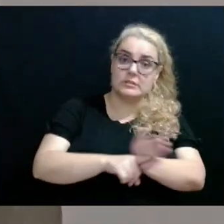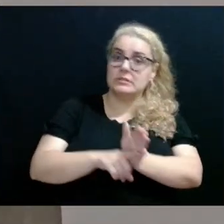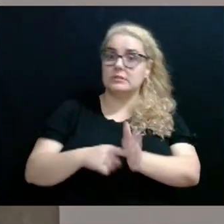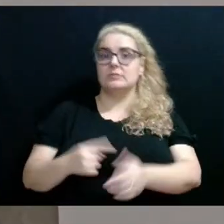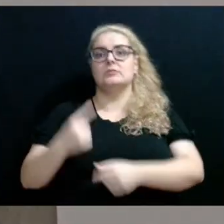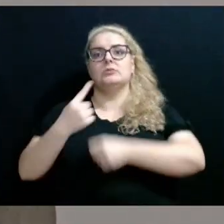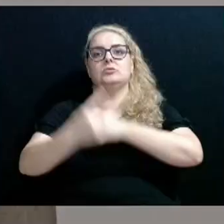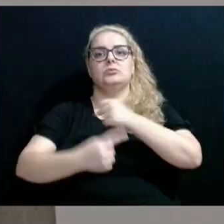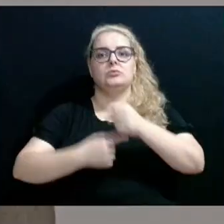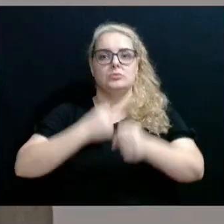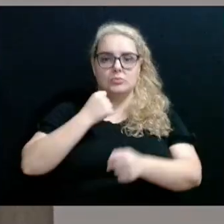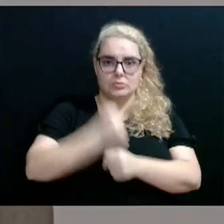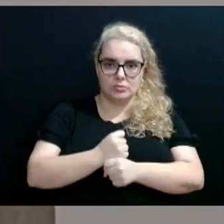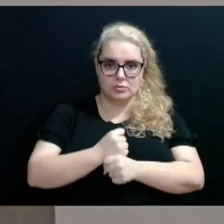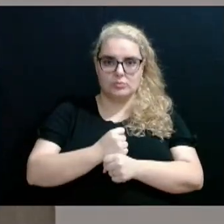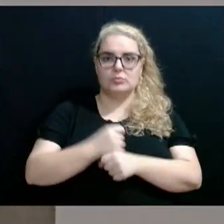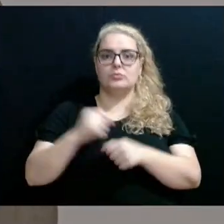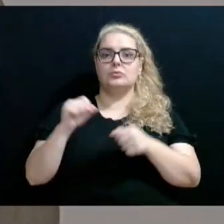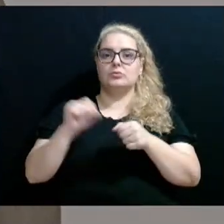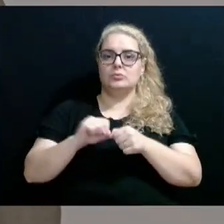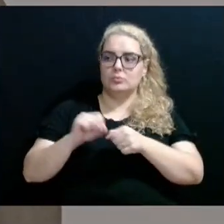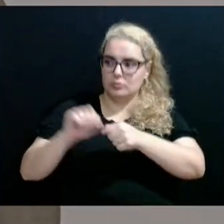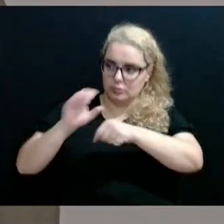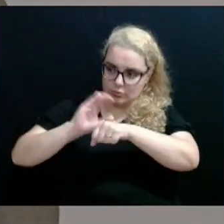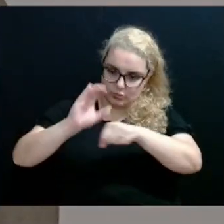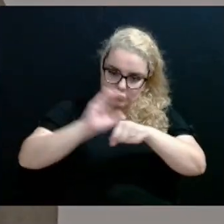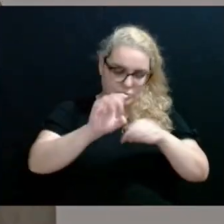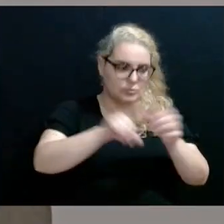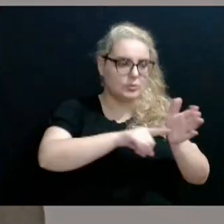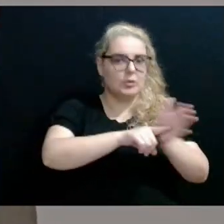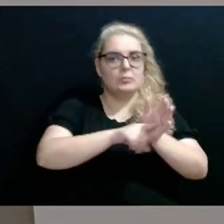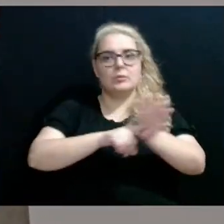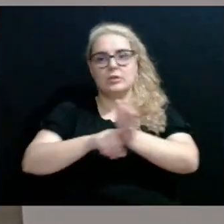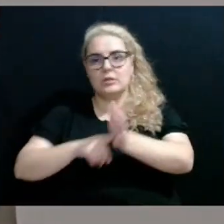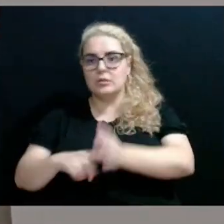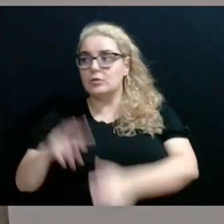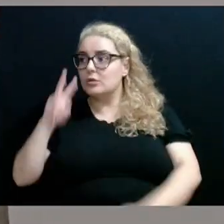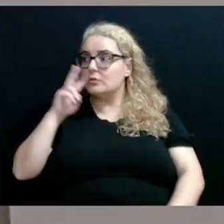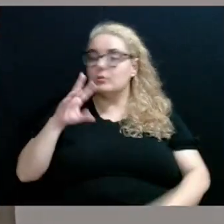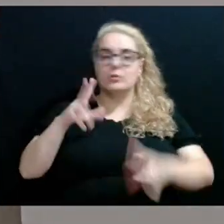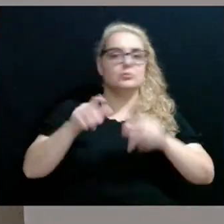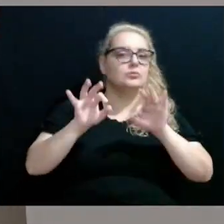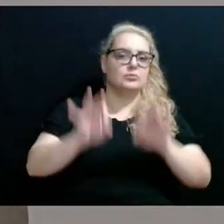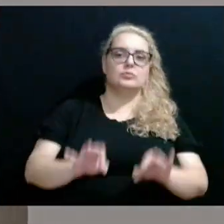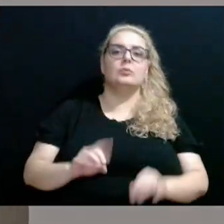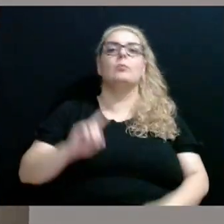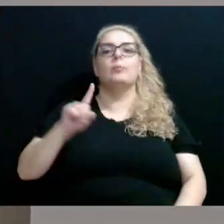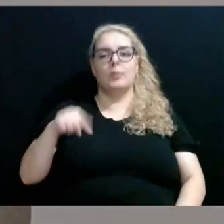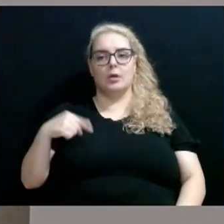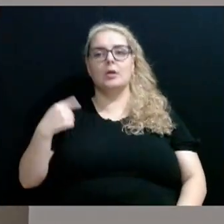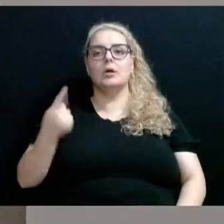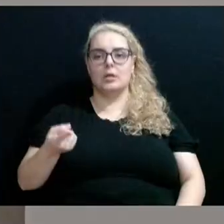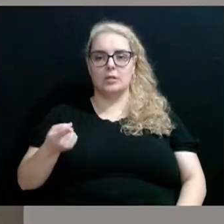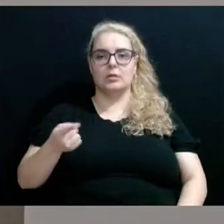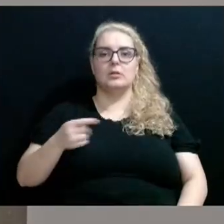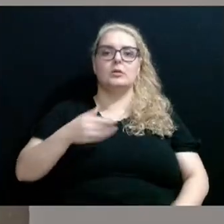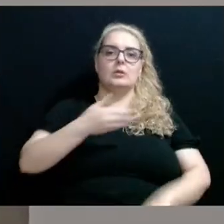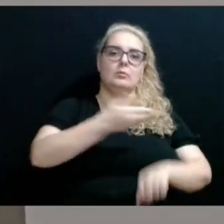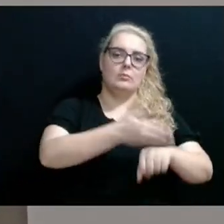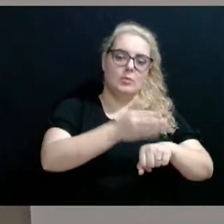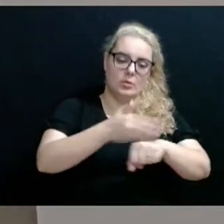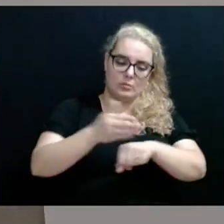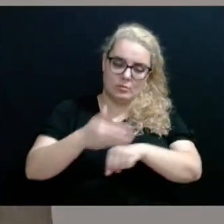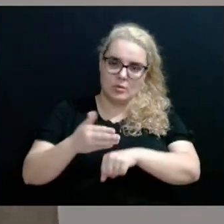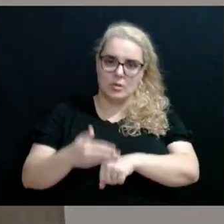ano fazendo curso, pesquisando, vendo tudo bonitinho, para depois colocar em prática no